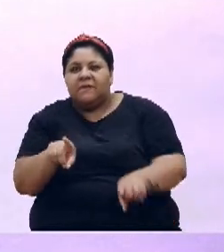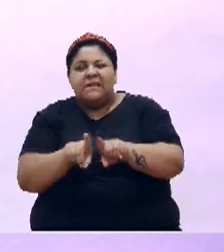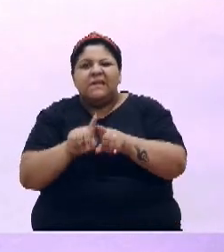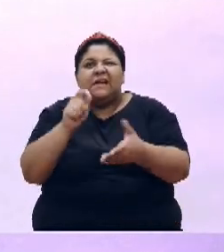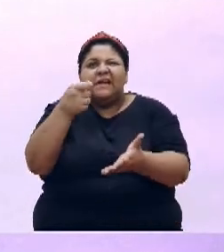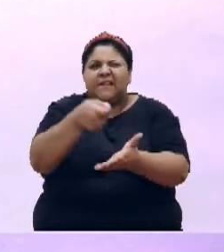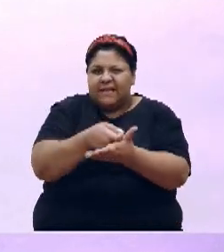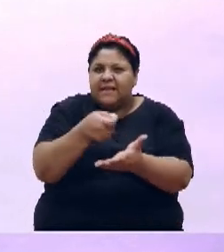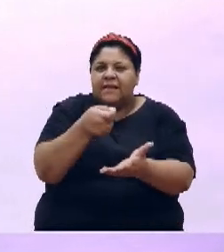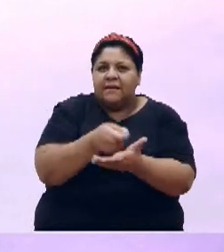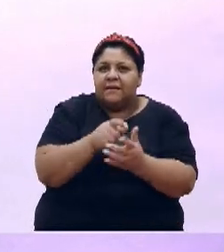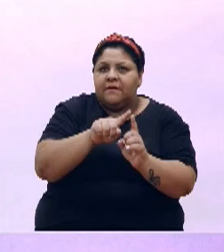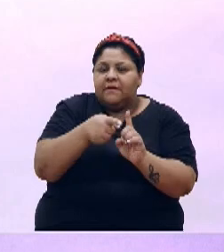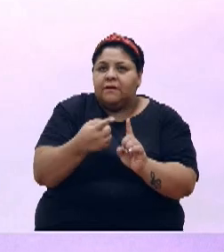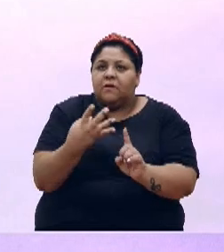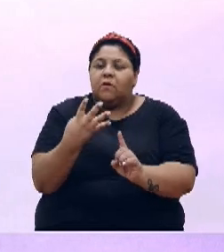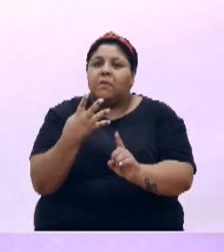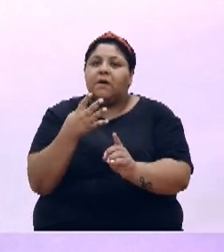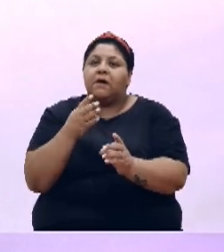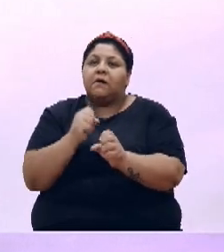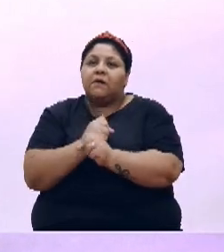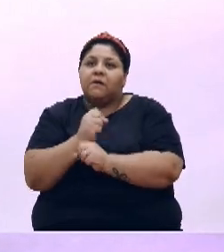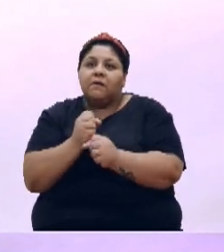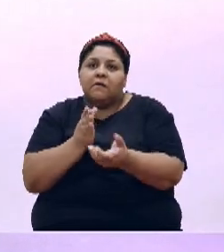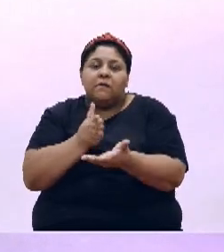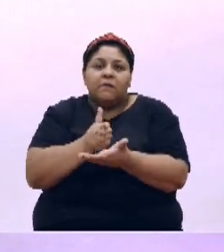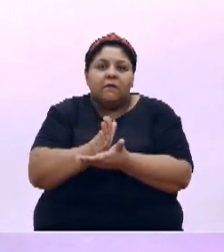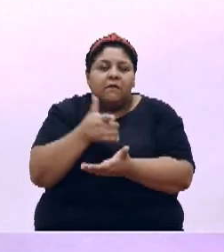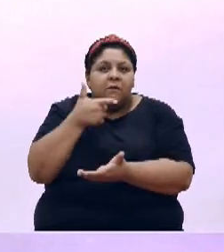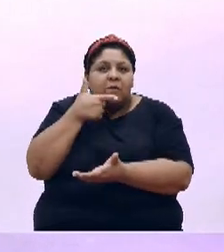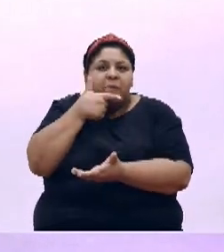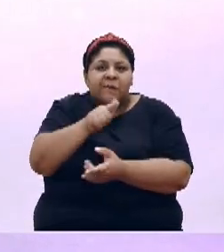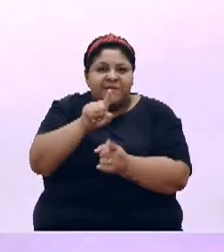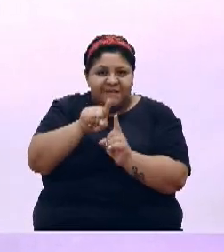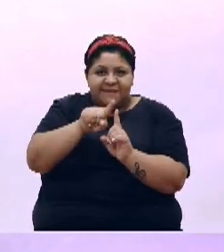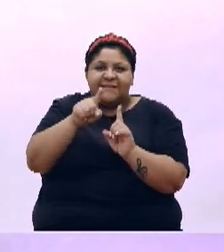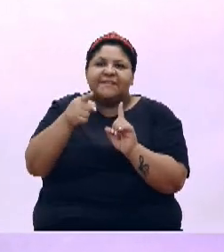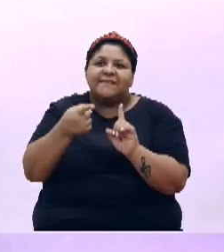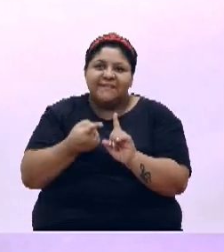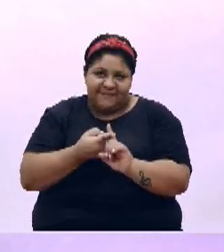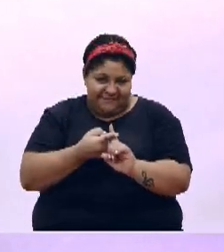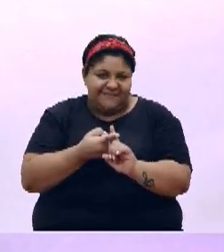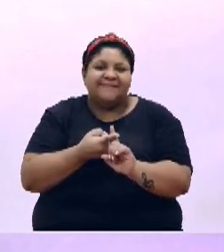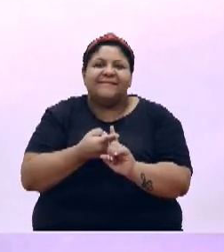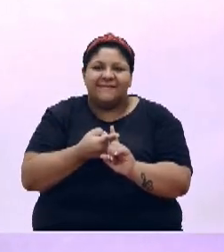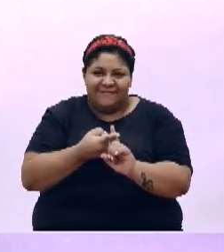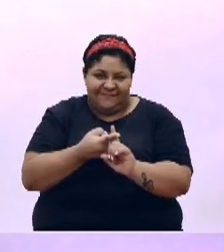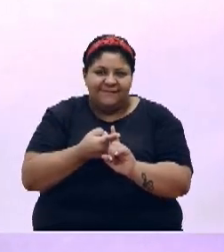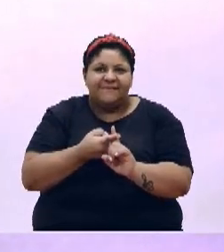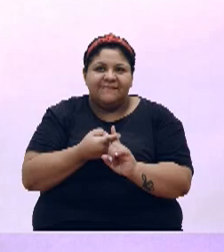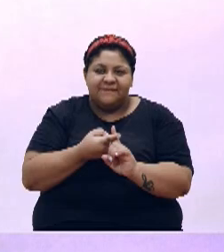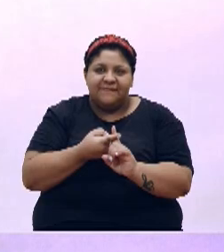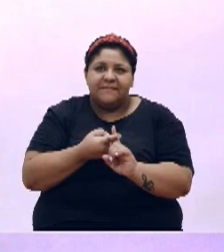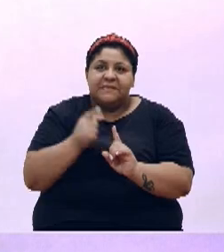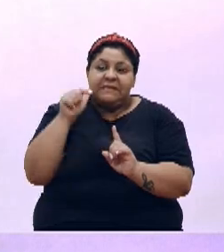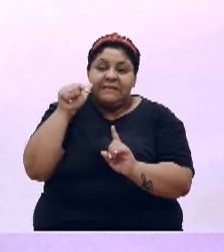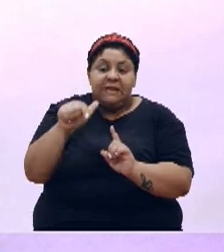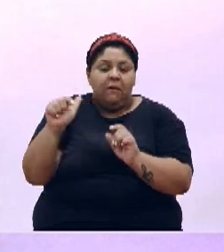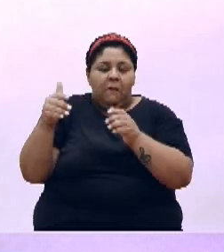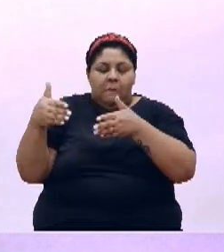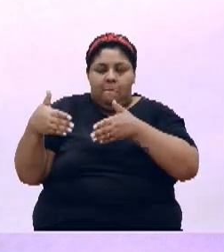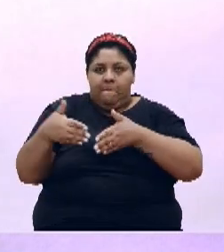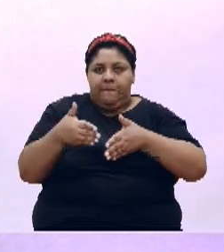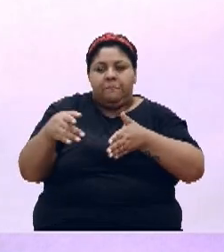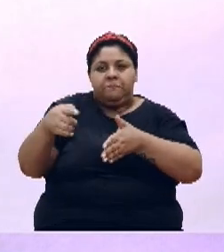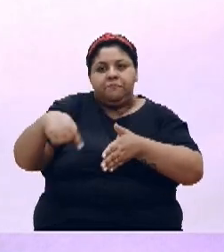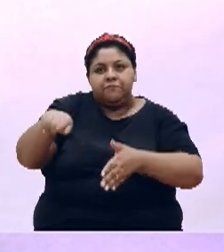levei 4 anos e meio para conseguir trazer o meu milagrinho. Que é uma eternidade, né? E nesse caminho